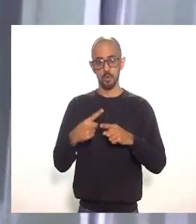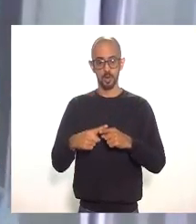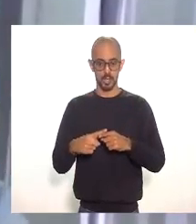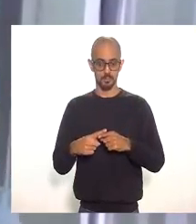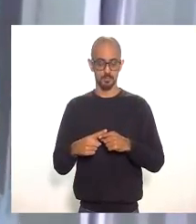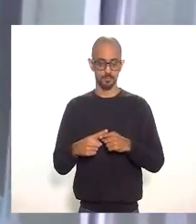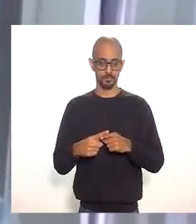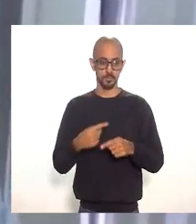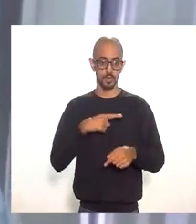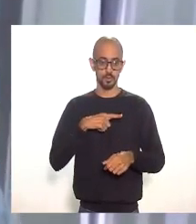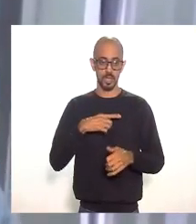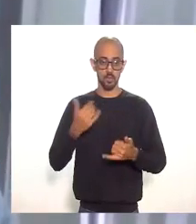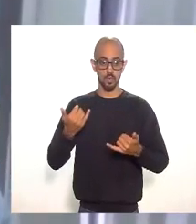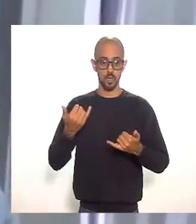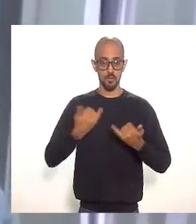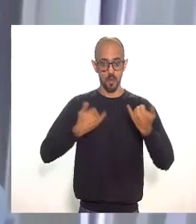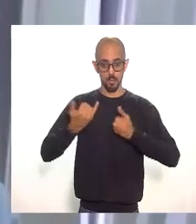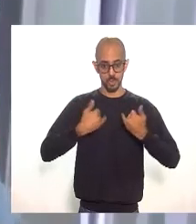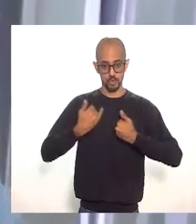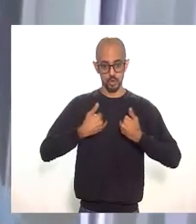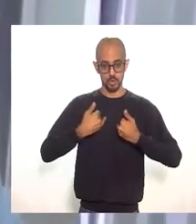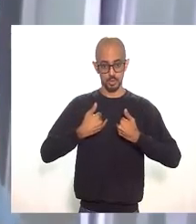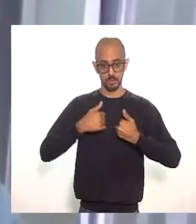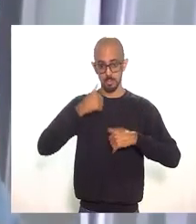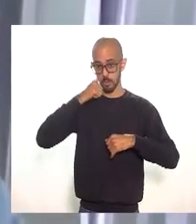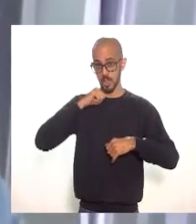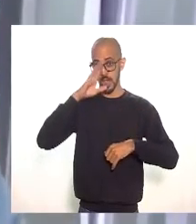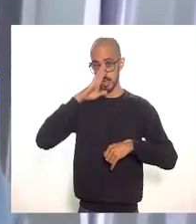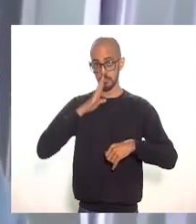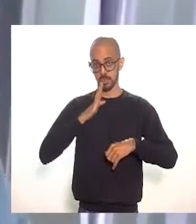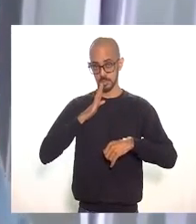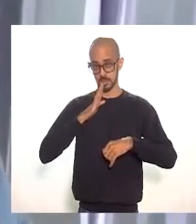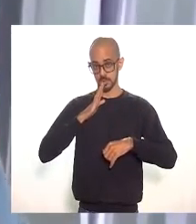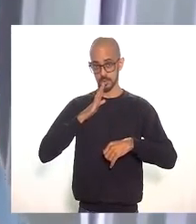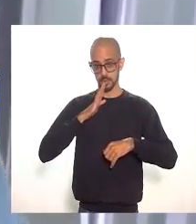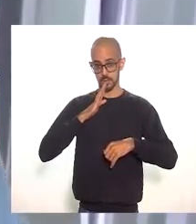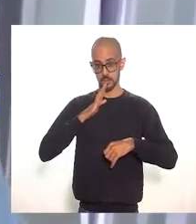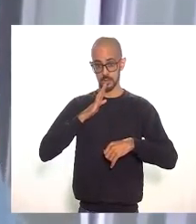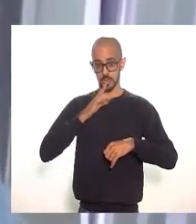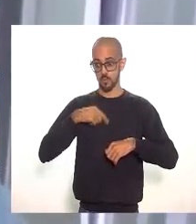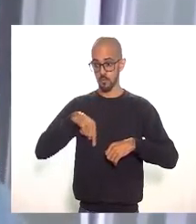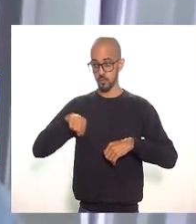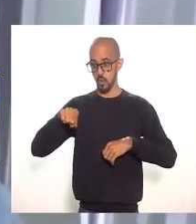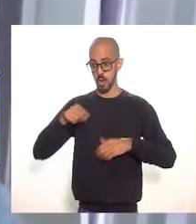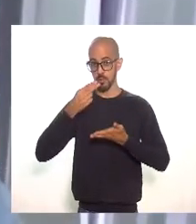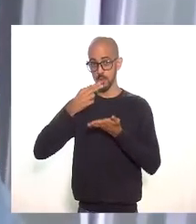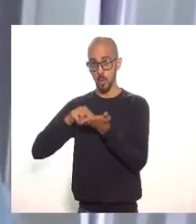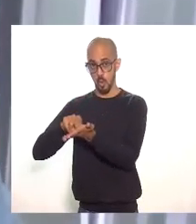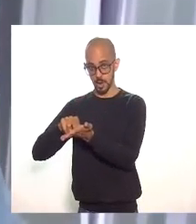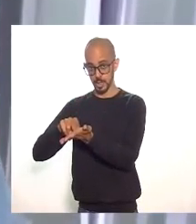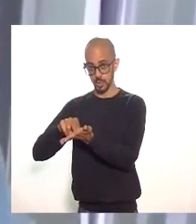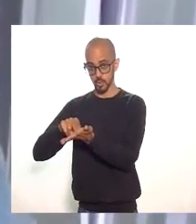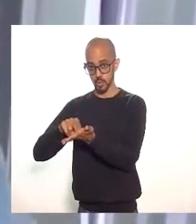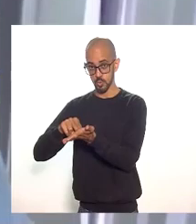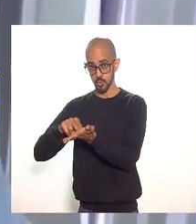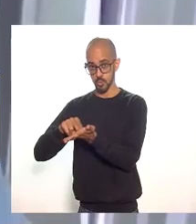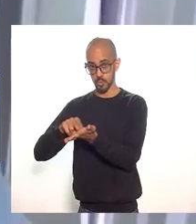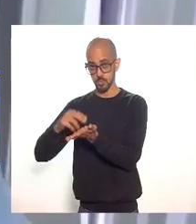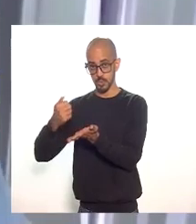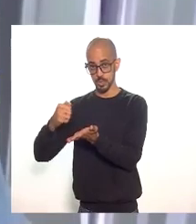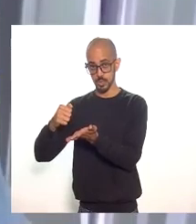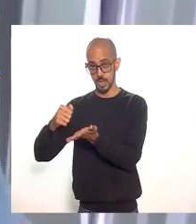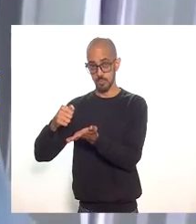hoje de que uma brasileira, numa agência dos Correios, foi postar uma correspondência que tinha